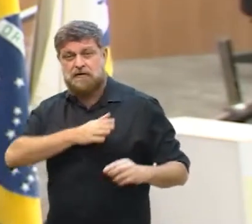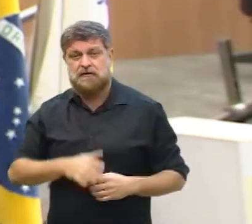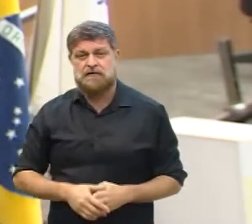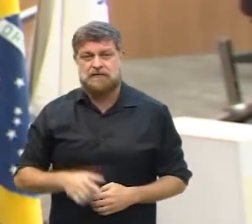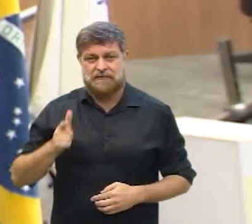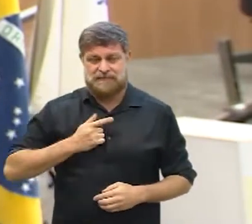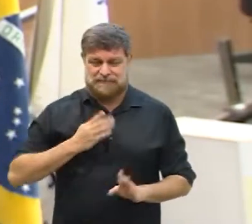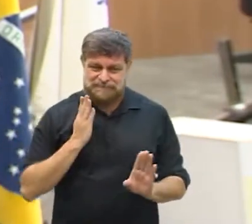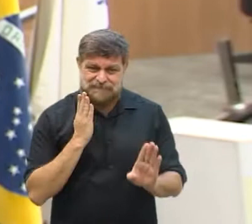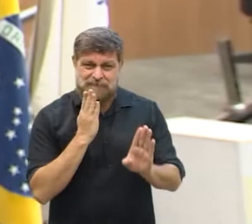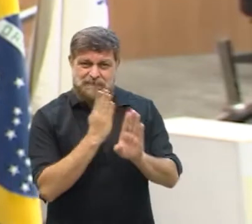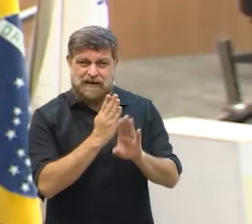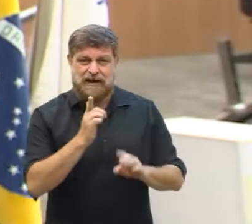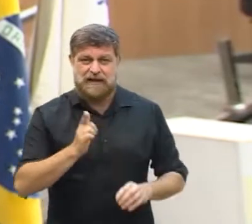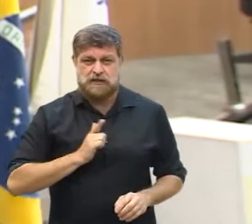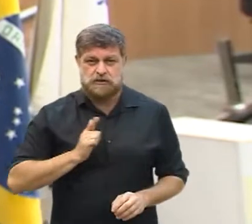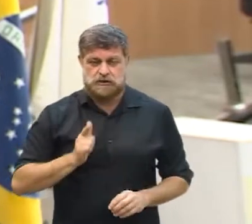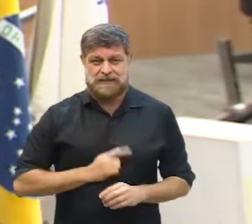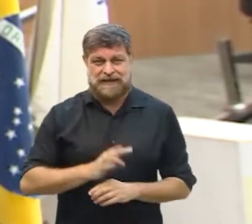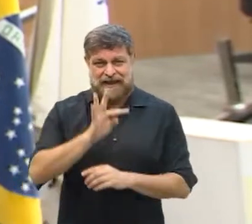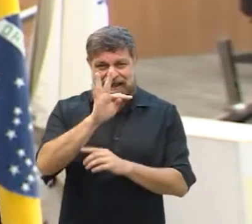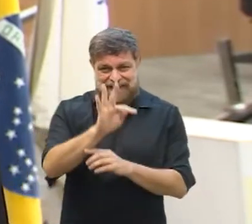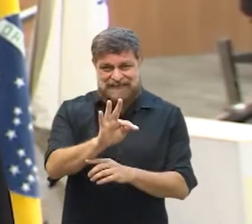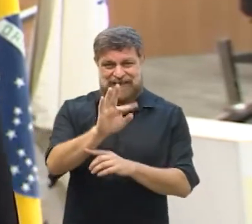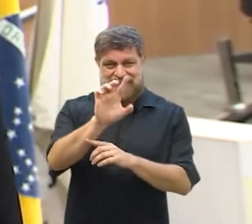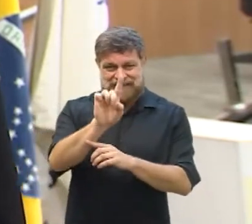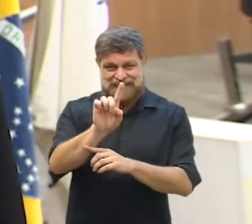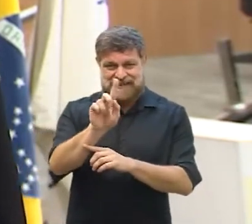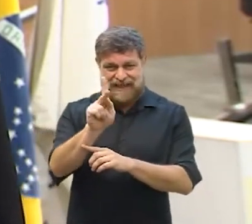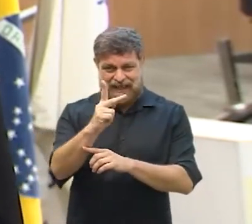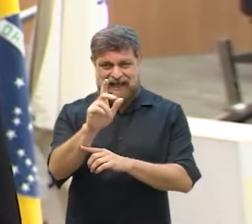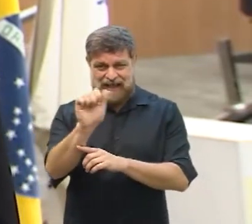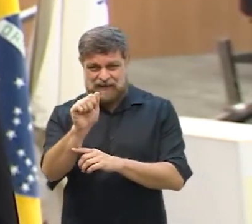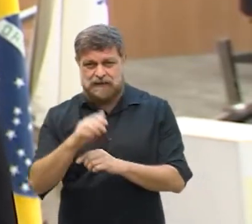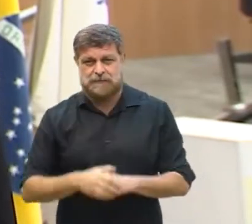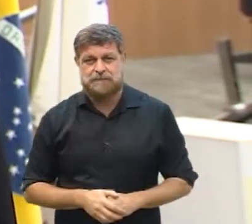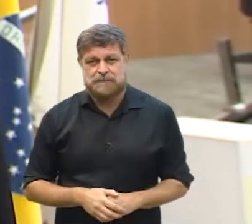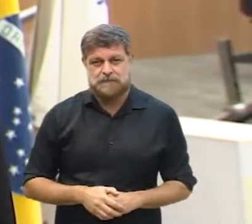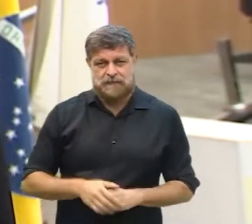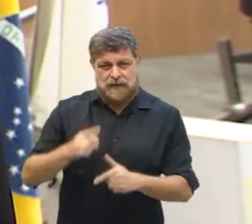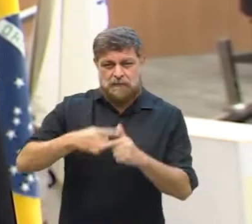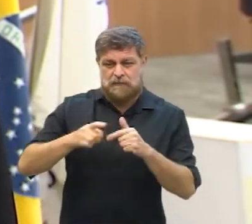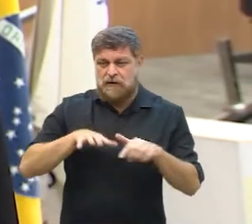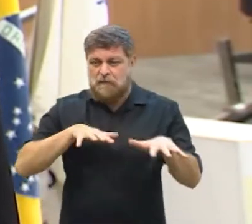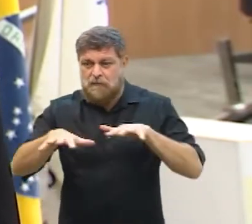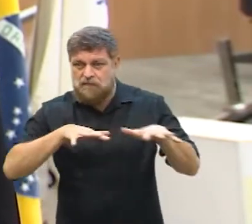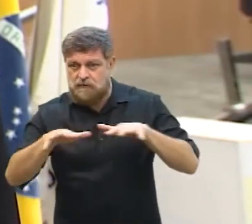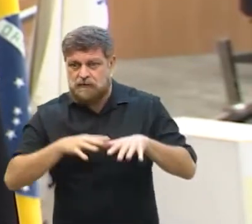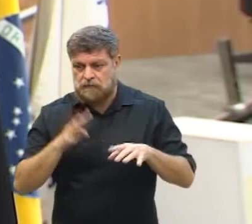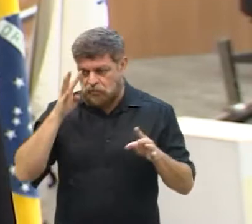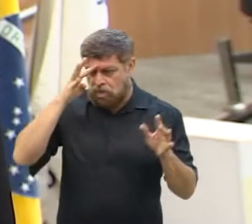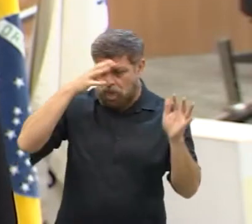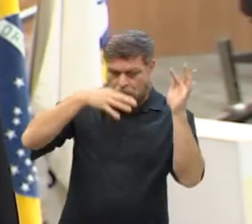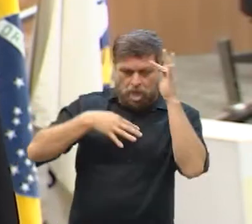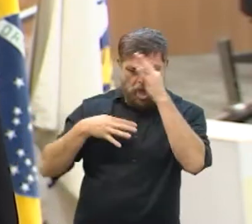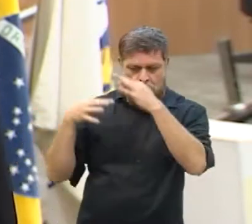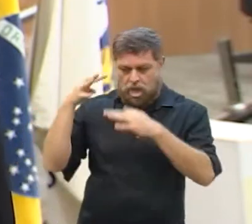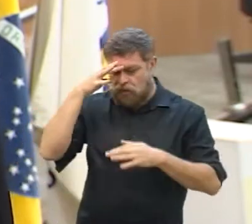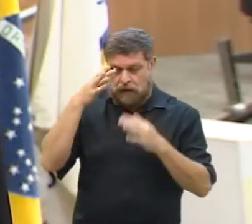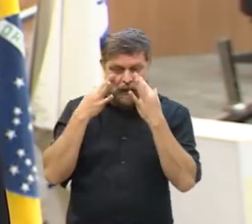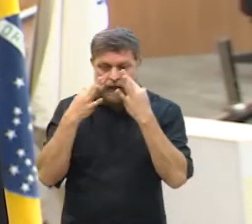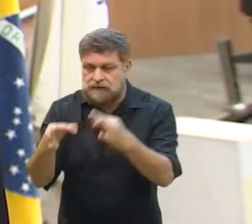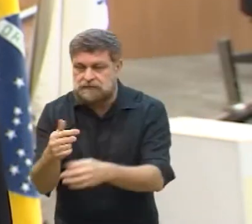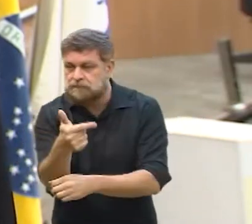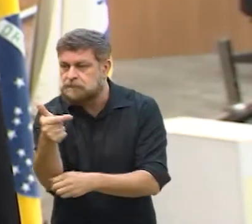foi diagnosticado com TDAH, transtorno de hiperatividade, e déficit